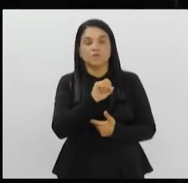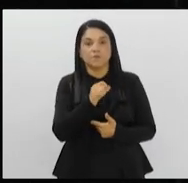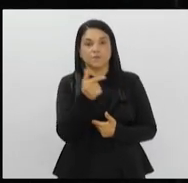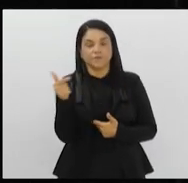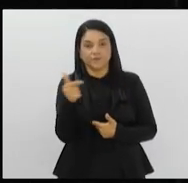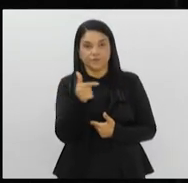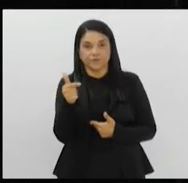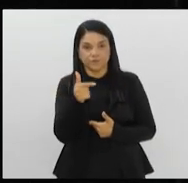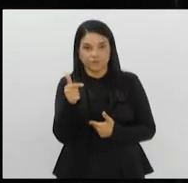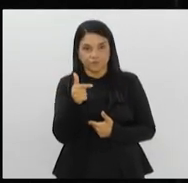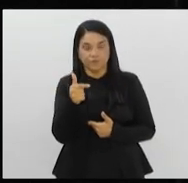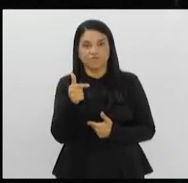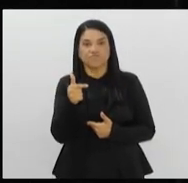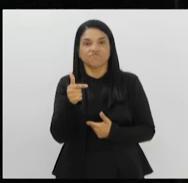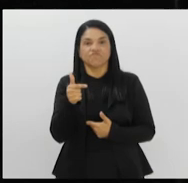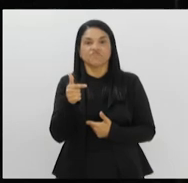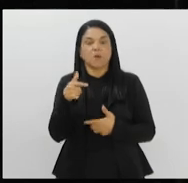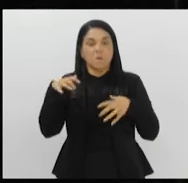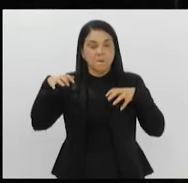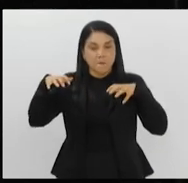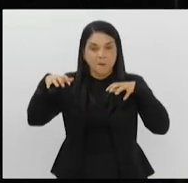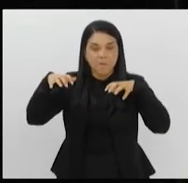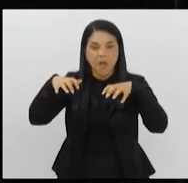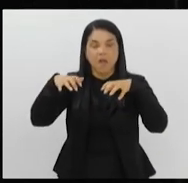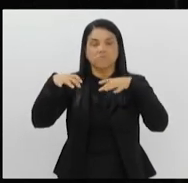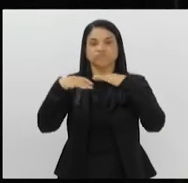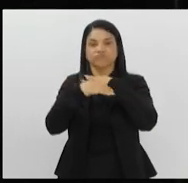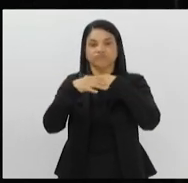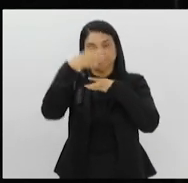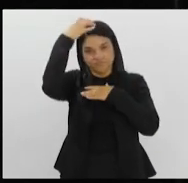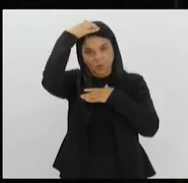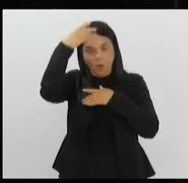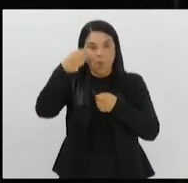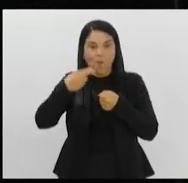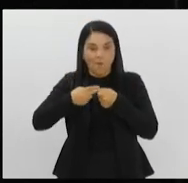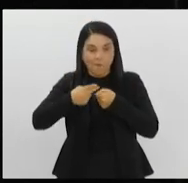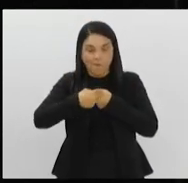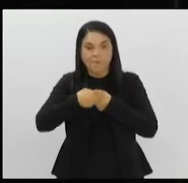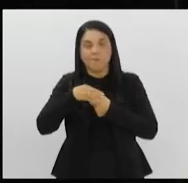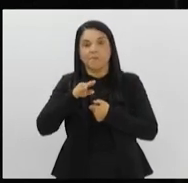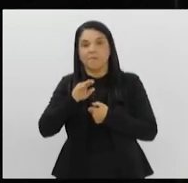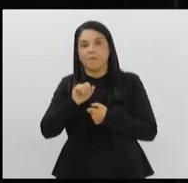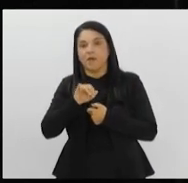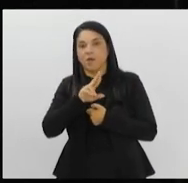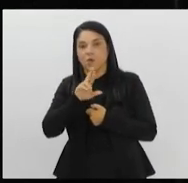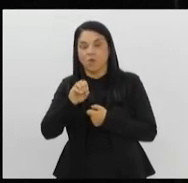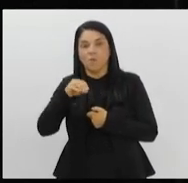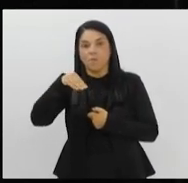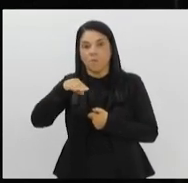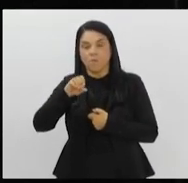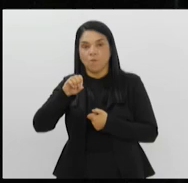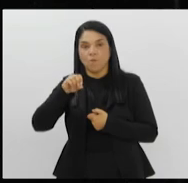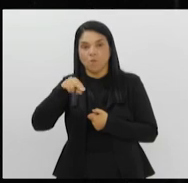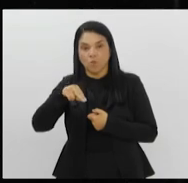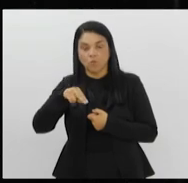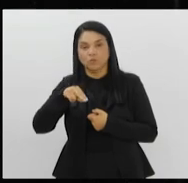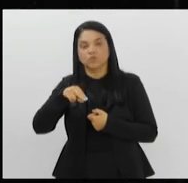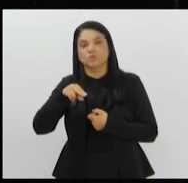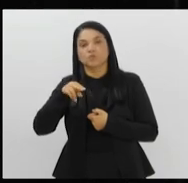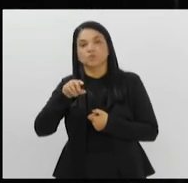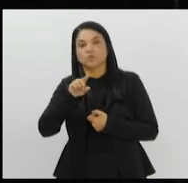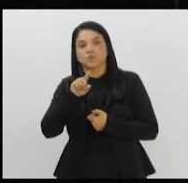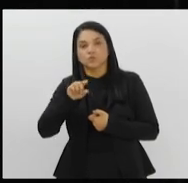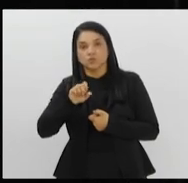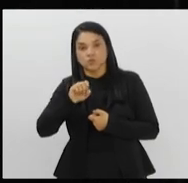2022, nós sofremos com as chuvas, o bairro da Monsuaba foi o mais afetado, e nós